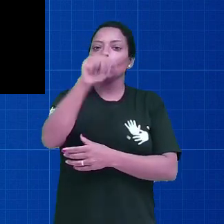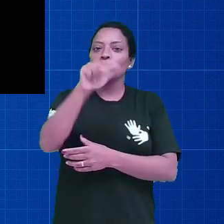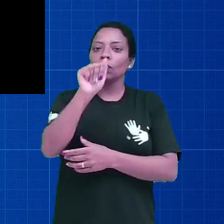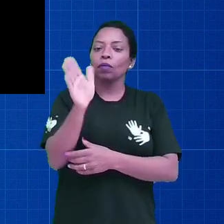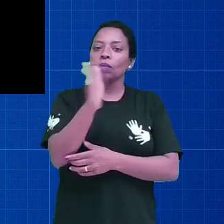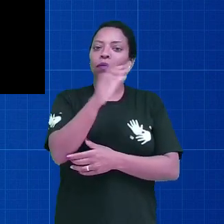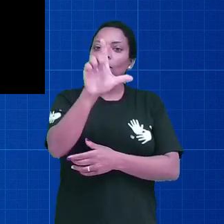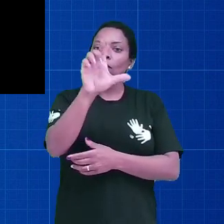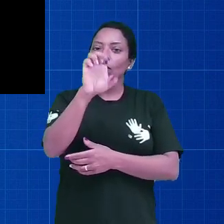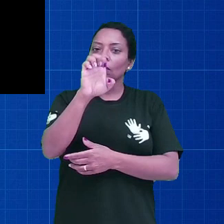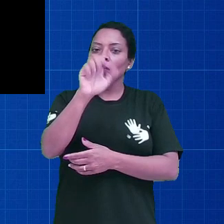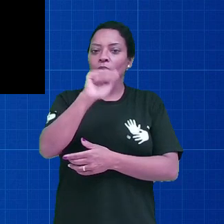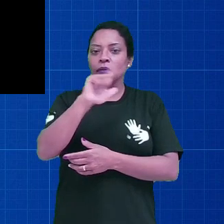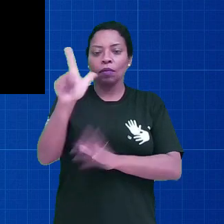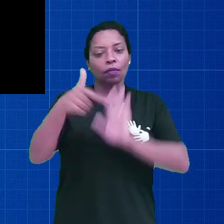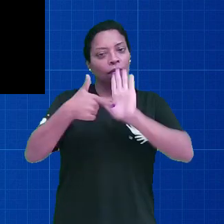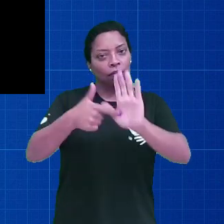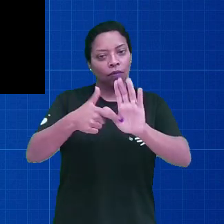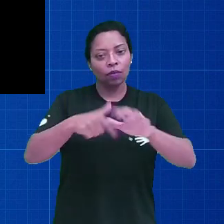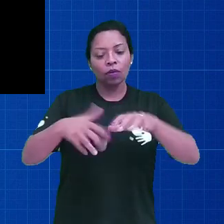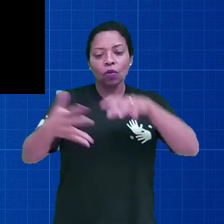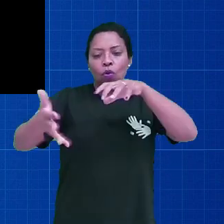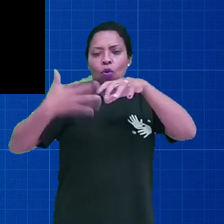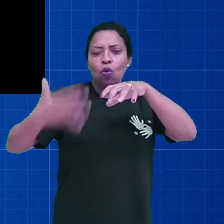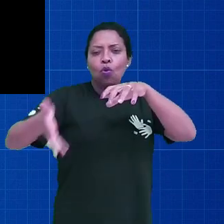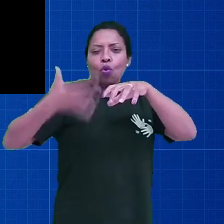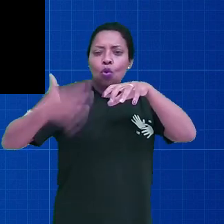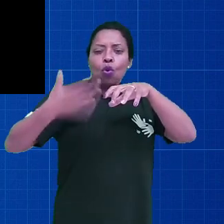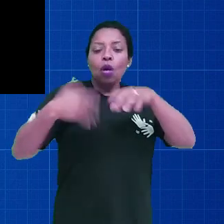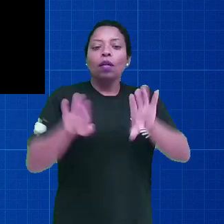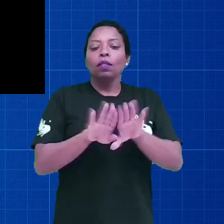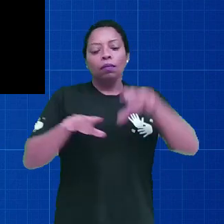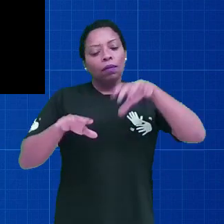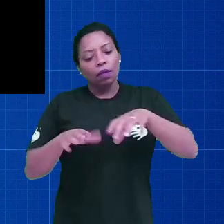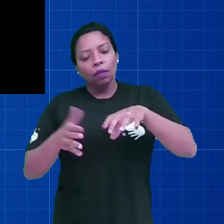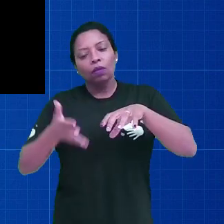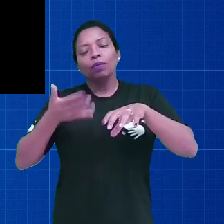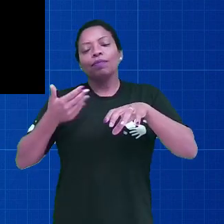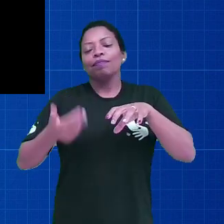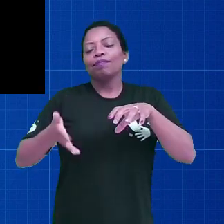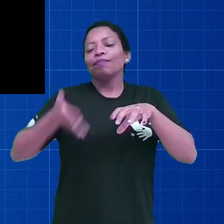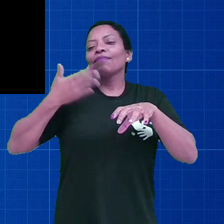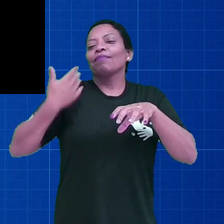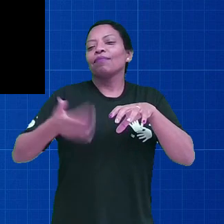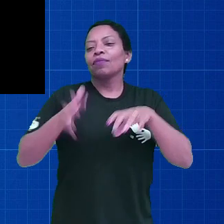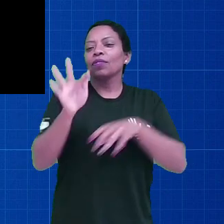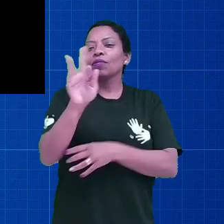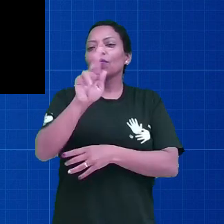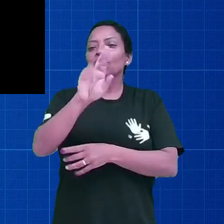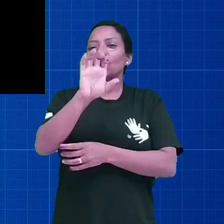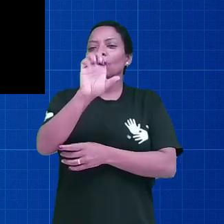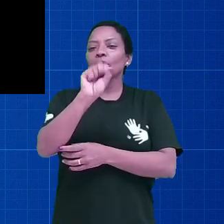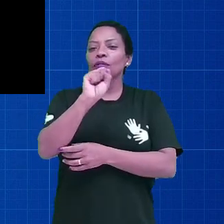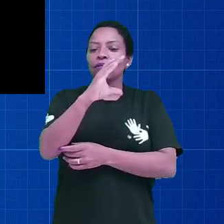chamadas ilhas de calor e as ilhas de frescor. Então, dentro de uma cidade, o que você pode ter? Você pode